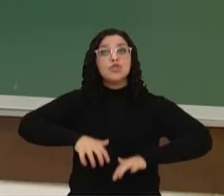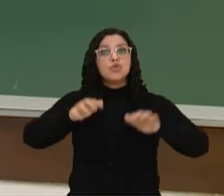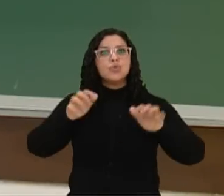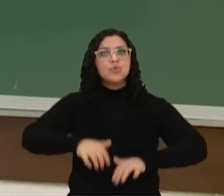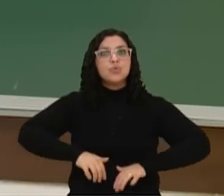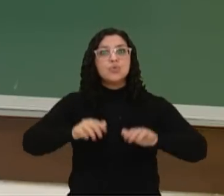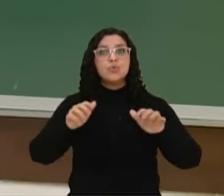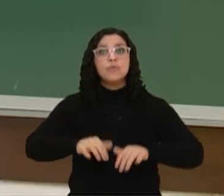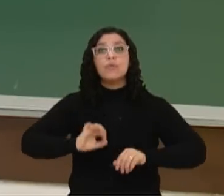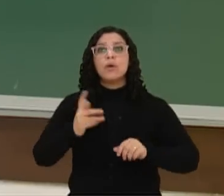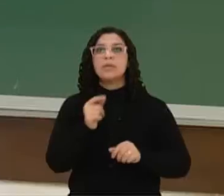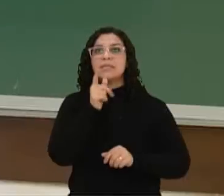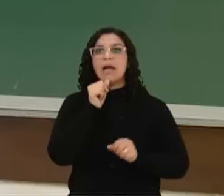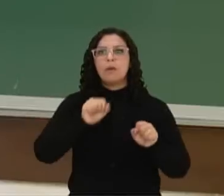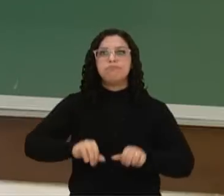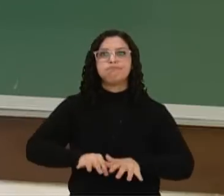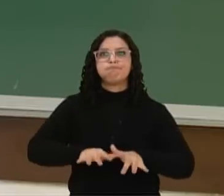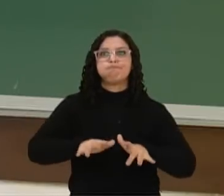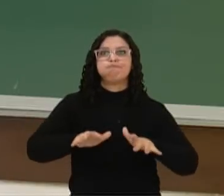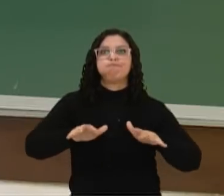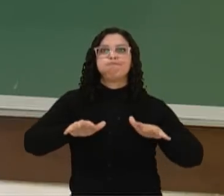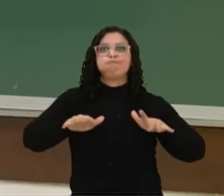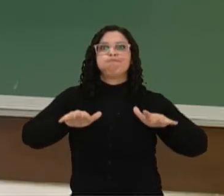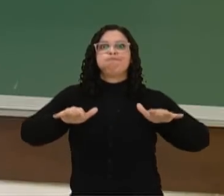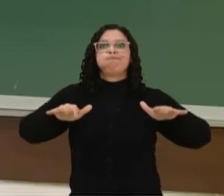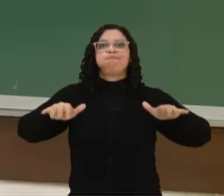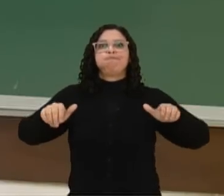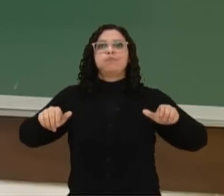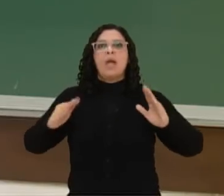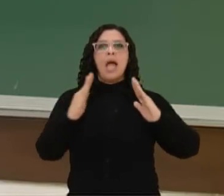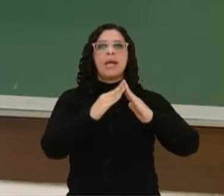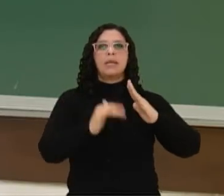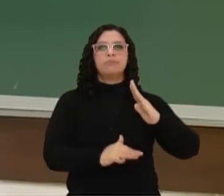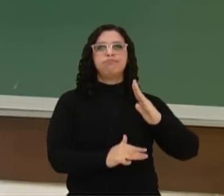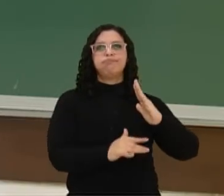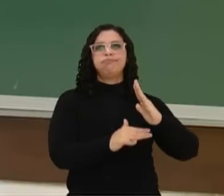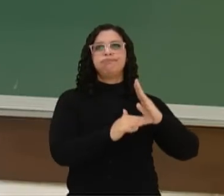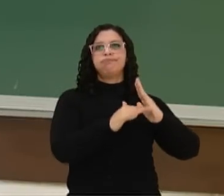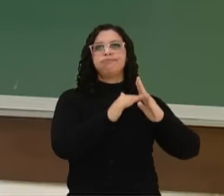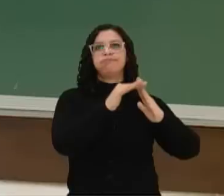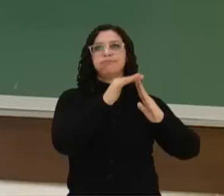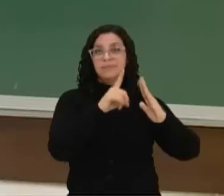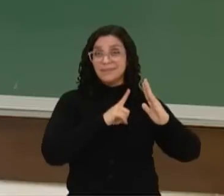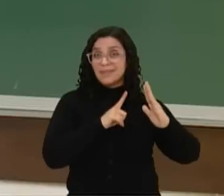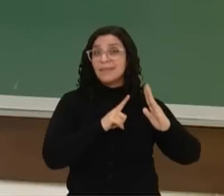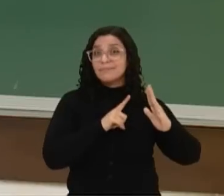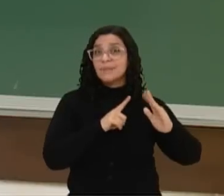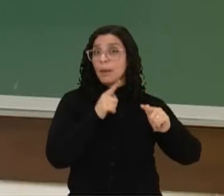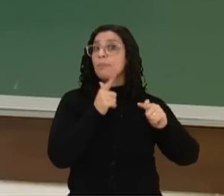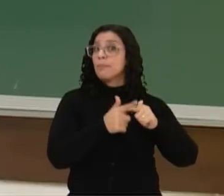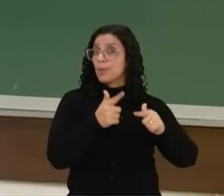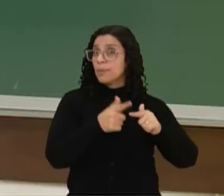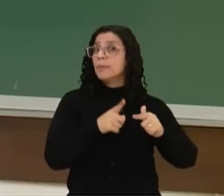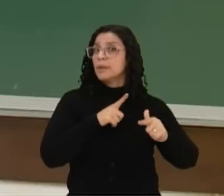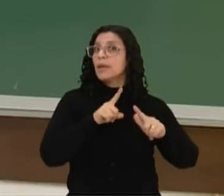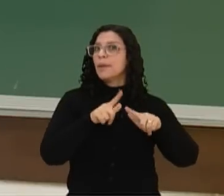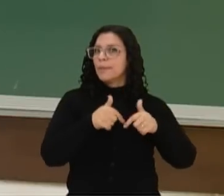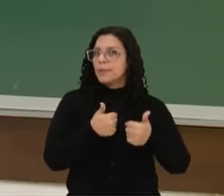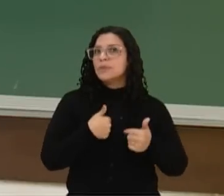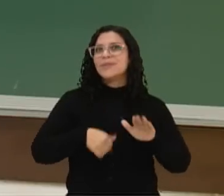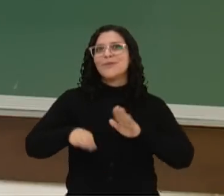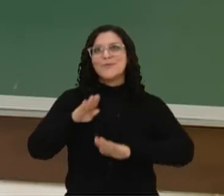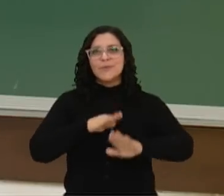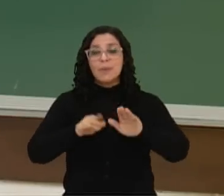ele vai transbordar mais facilmente. Se esse rio passa por uma cidade, por exemplo, o que ele vai trazer ali de consequências?